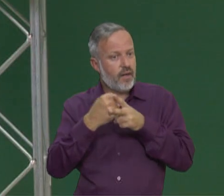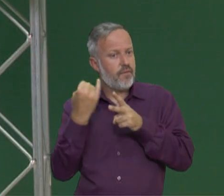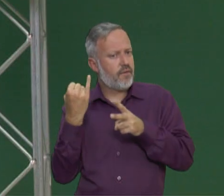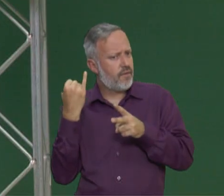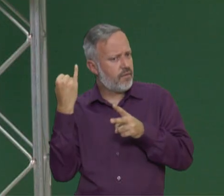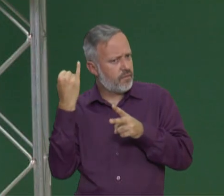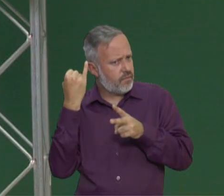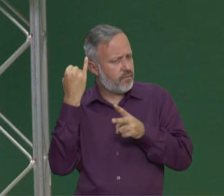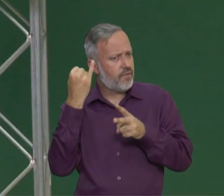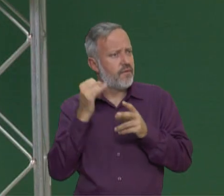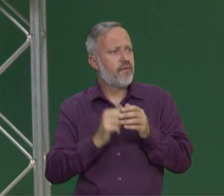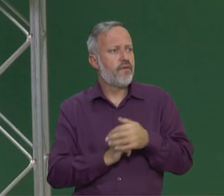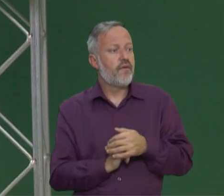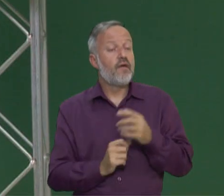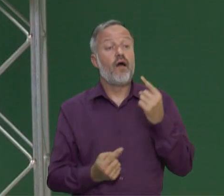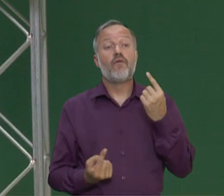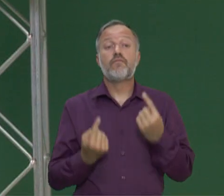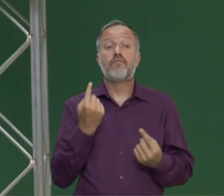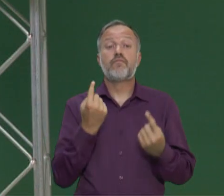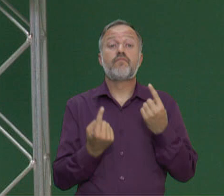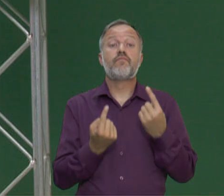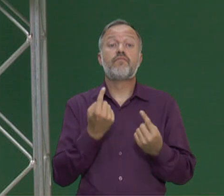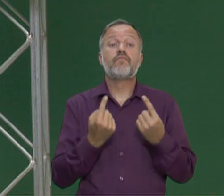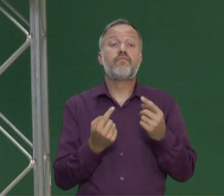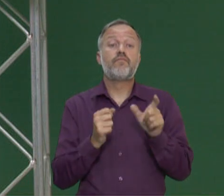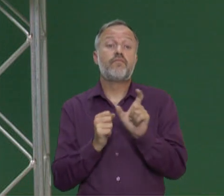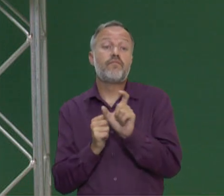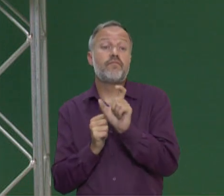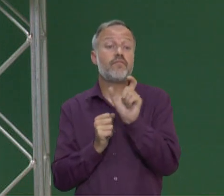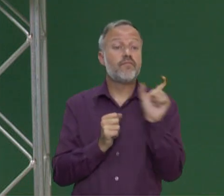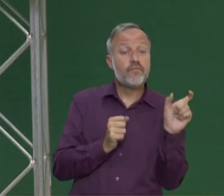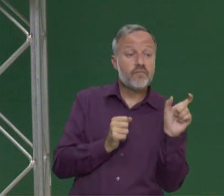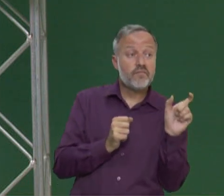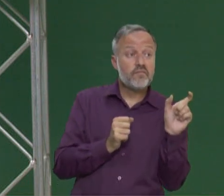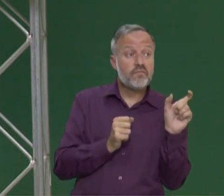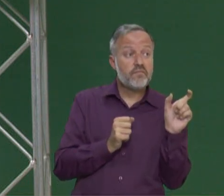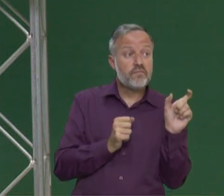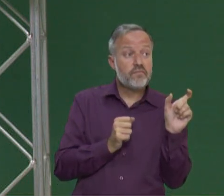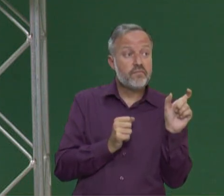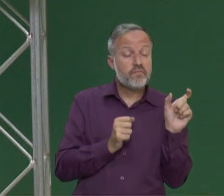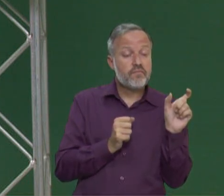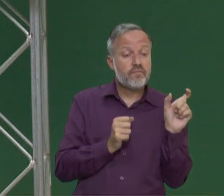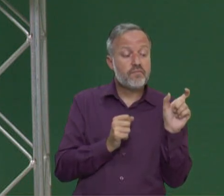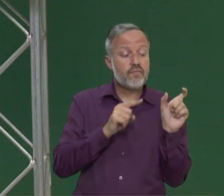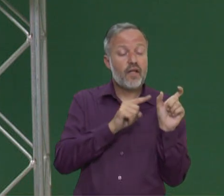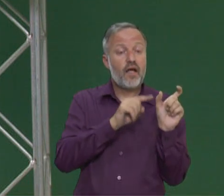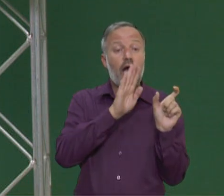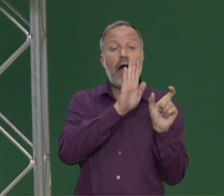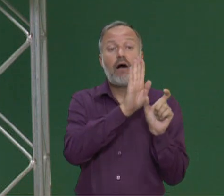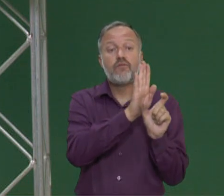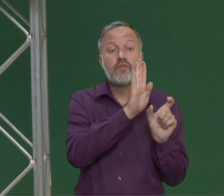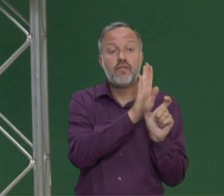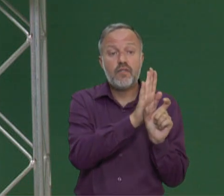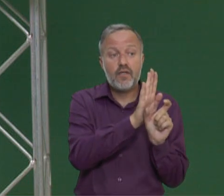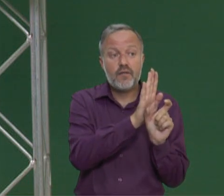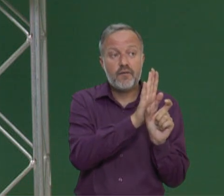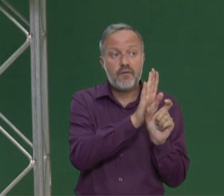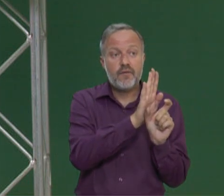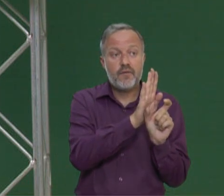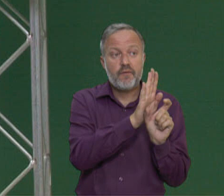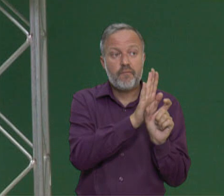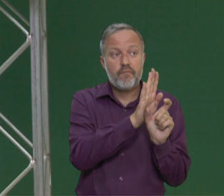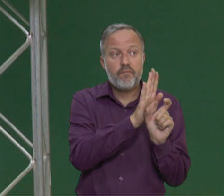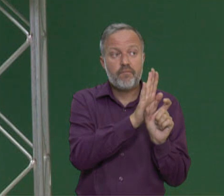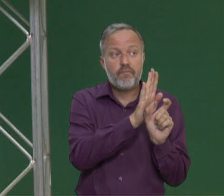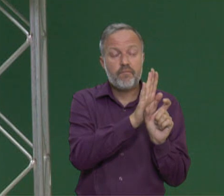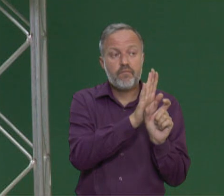Qual deles deve vir? Pensa comigo. Se o nome é auxiliar, ele vem para ajudar. Então,